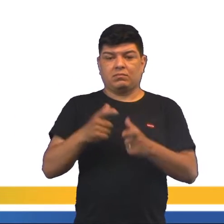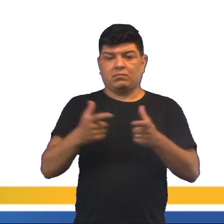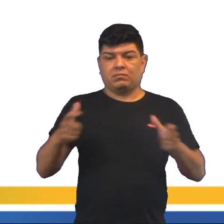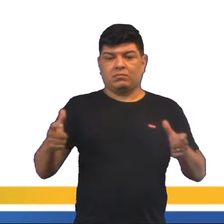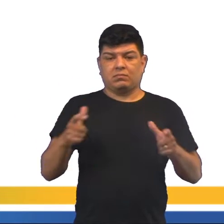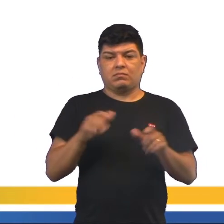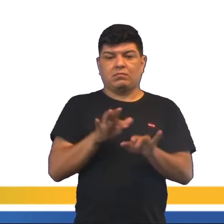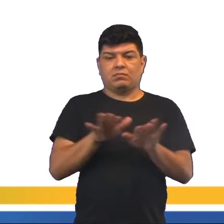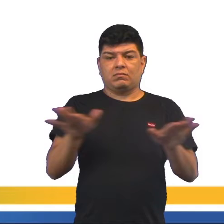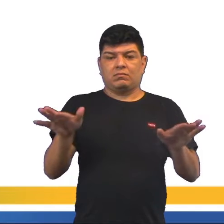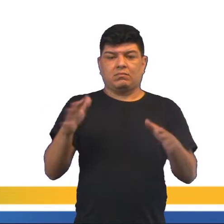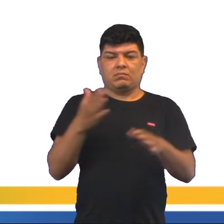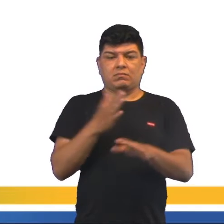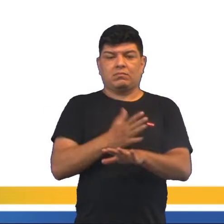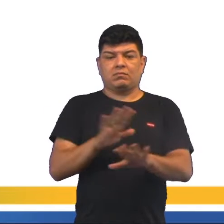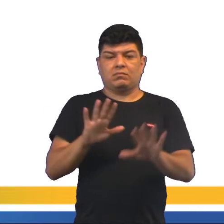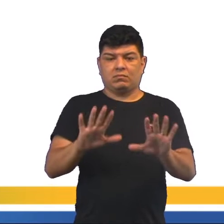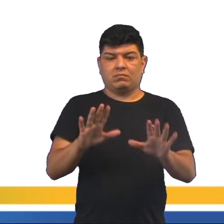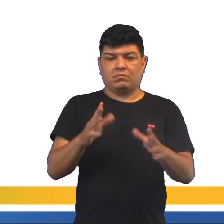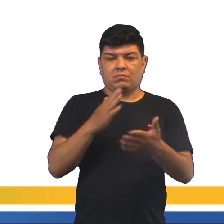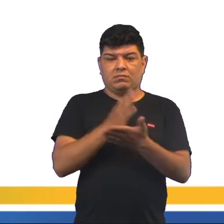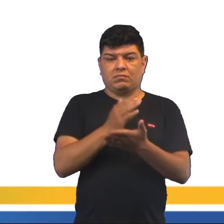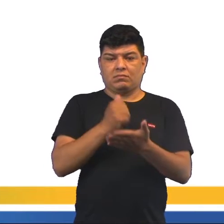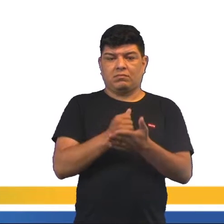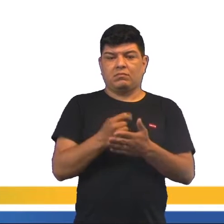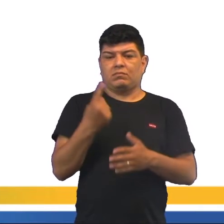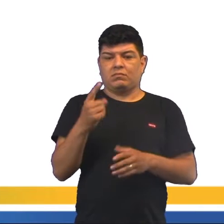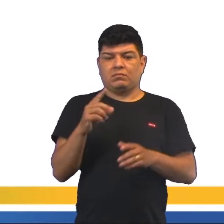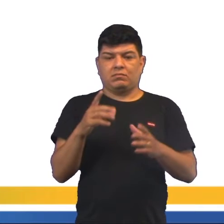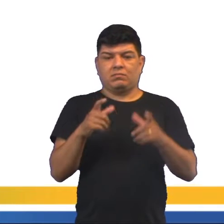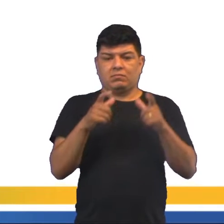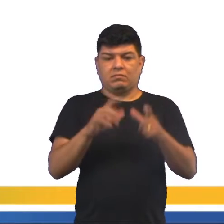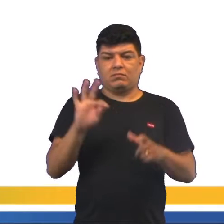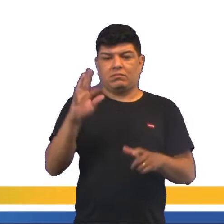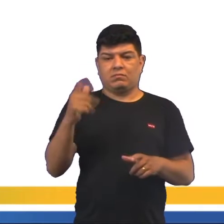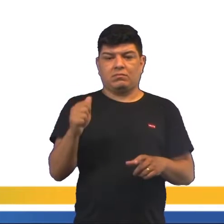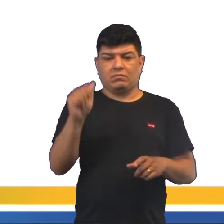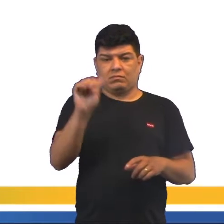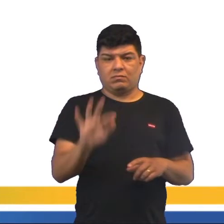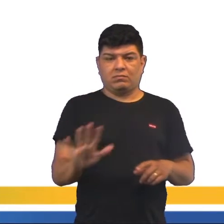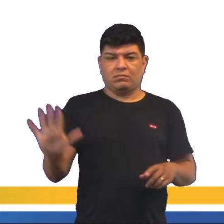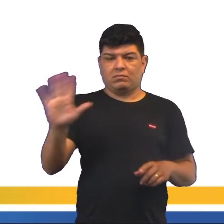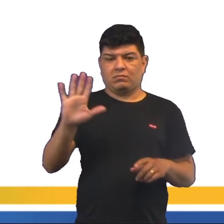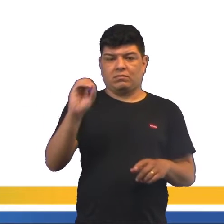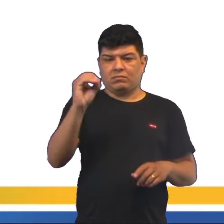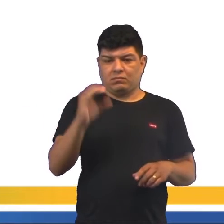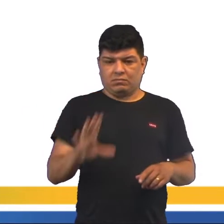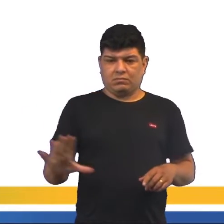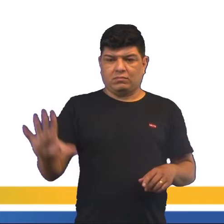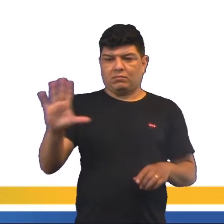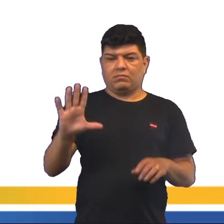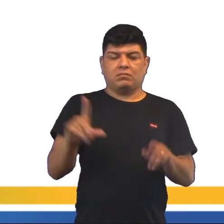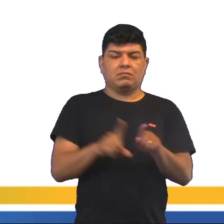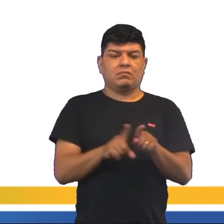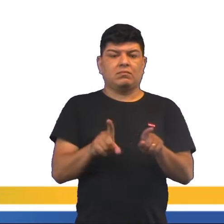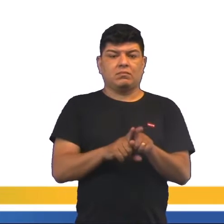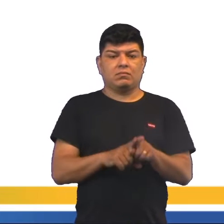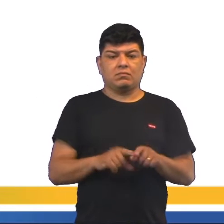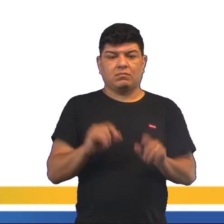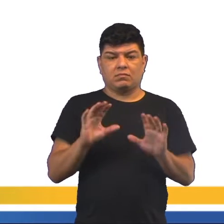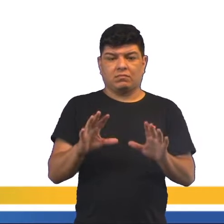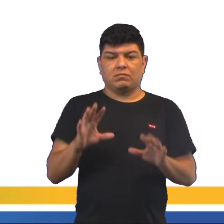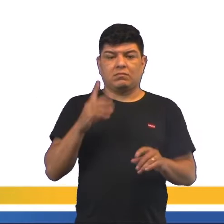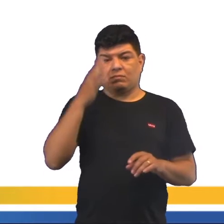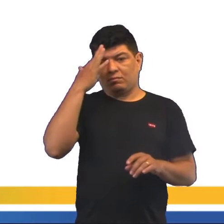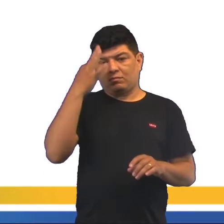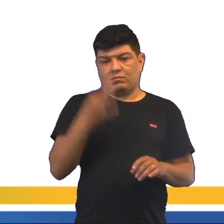expansão territorial e praticamente dividiram entre si os territórios da África e da Ásia, como da Oceania também.